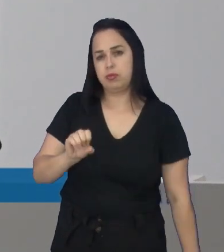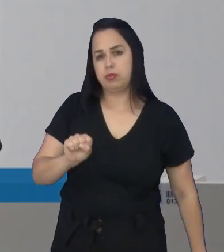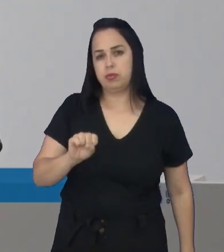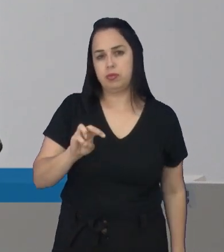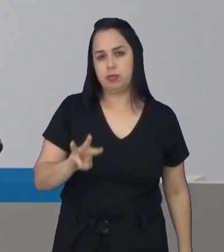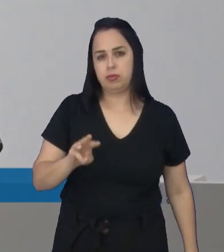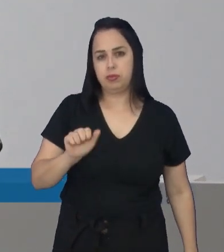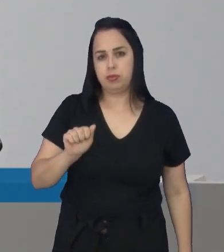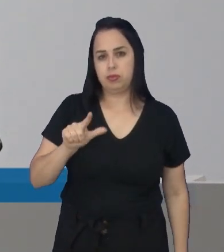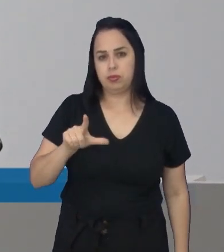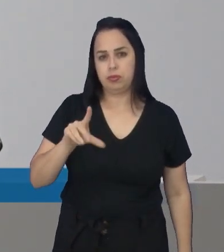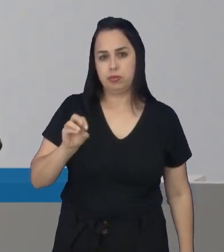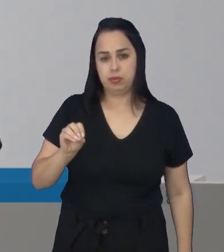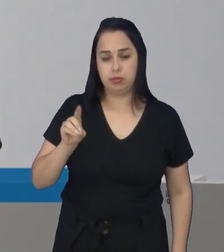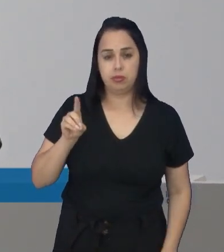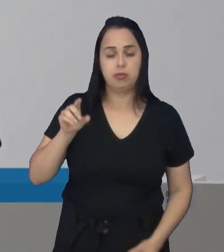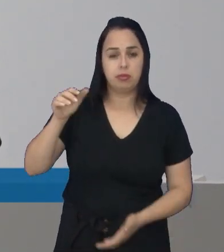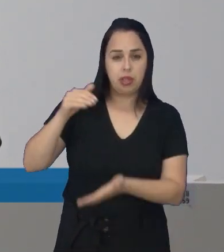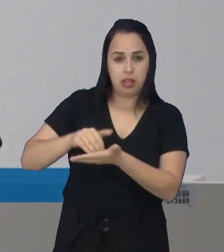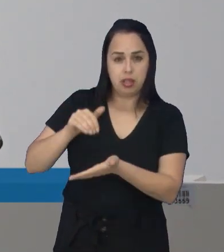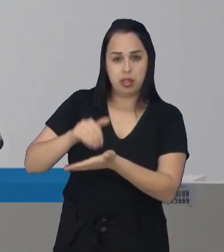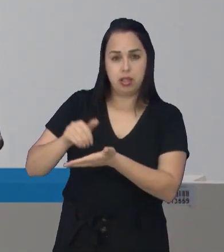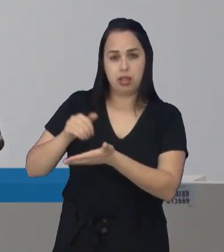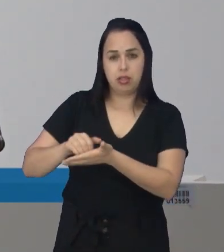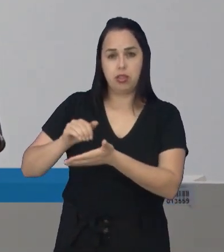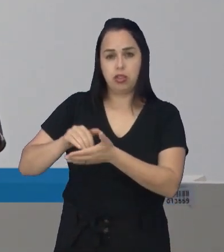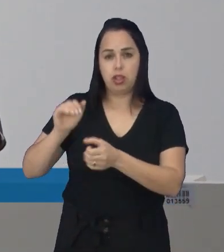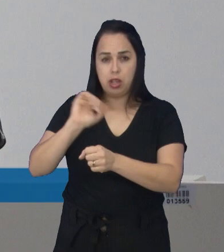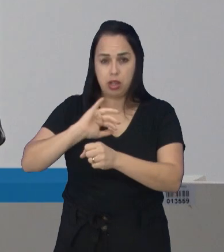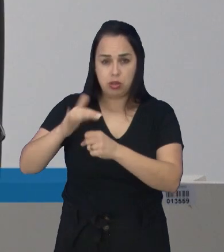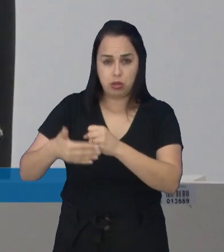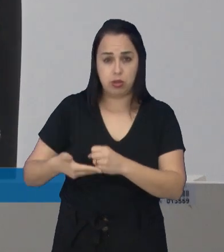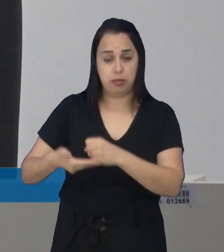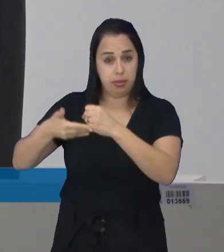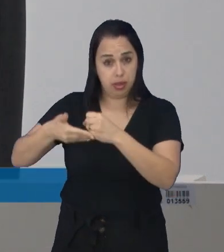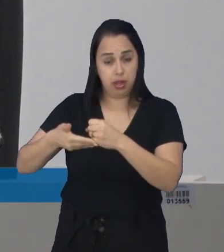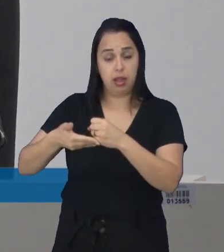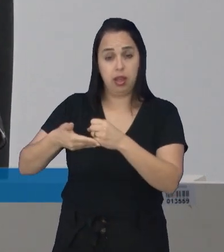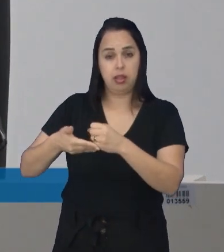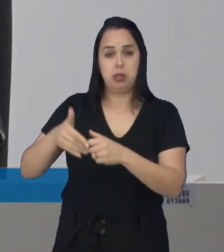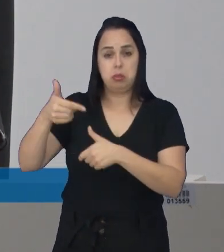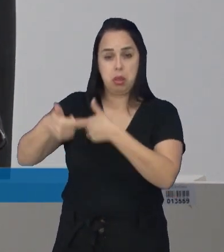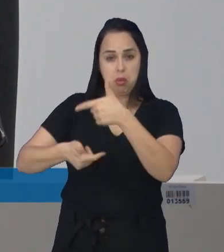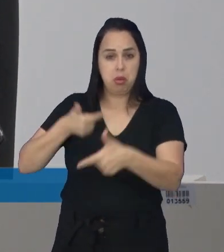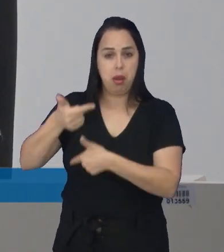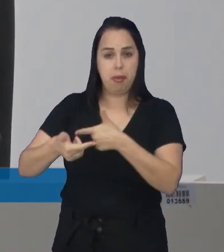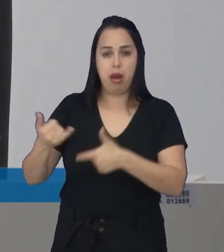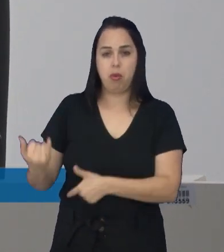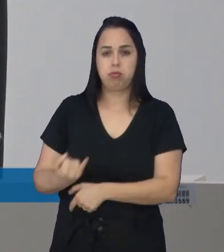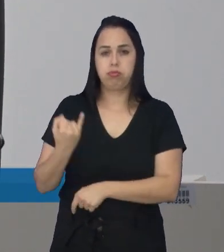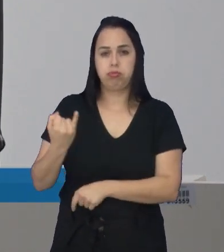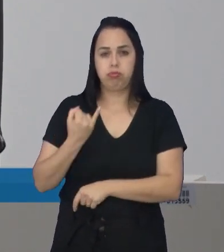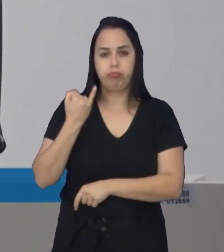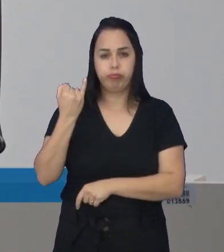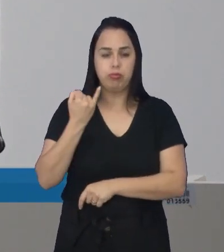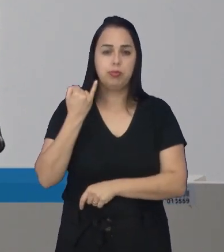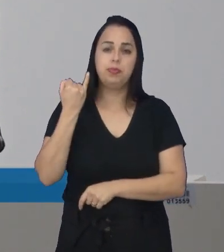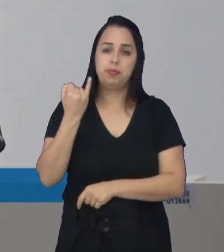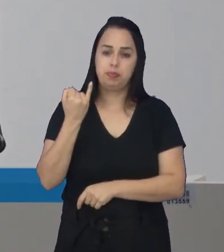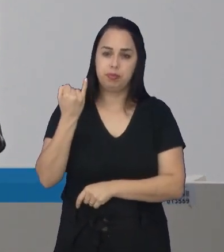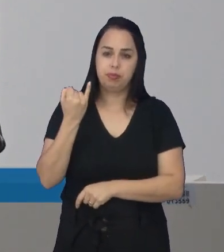Secretaria de Urbanismo e sustentabilidade por mais esse trabalho importante trazendo